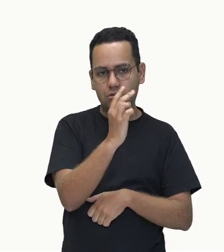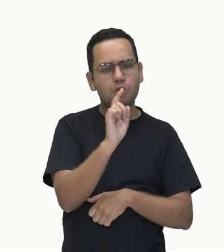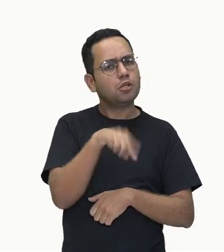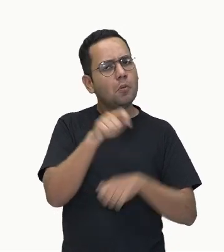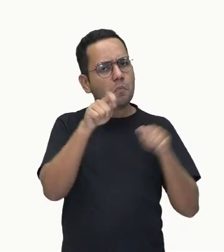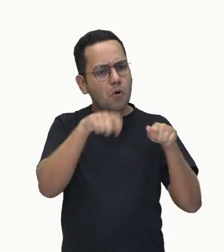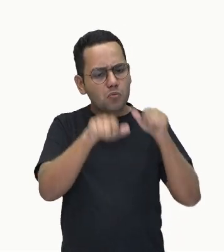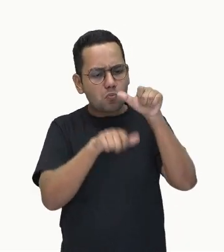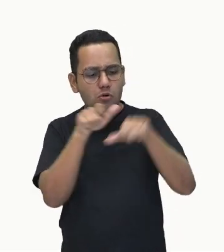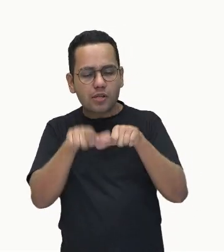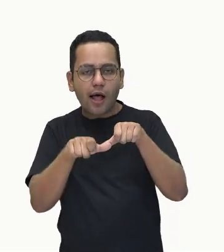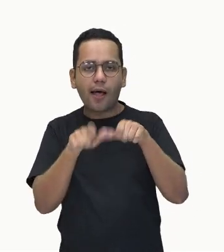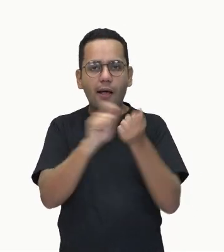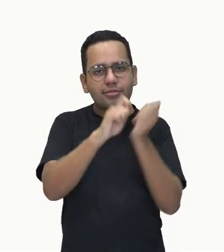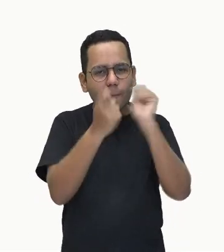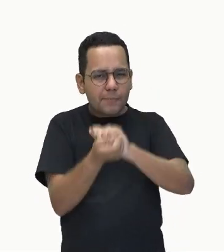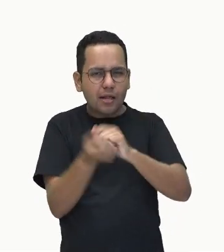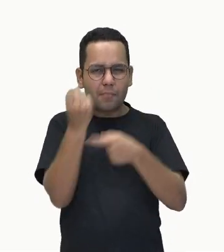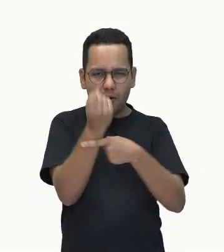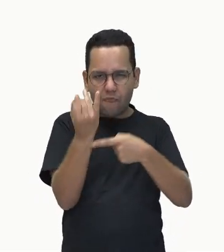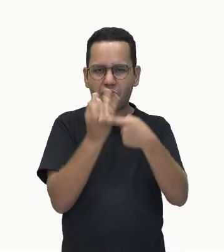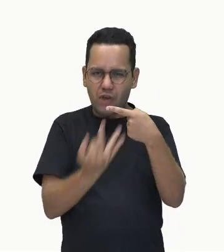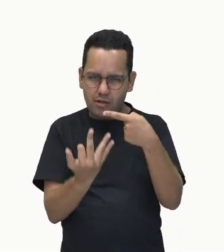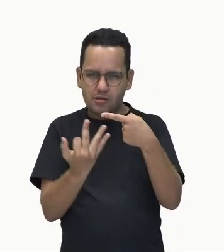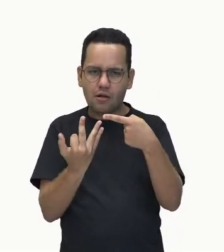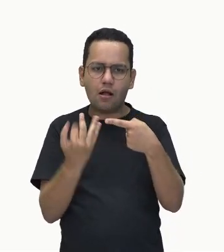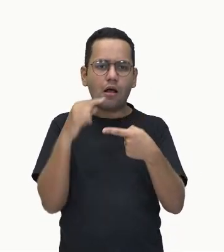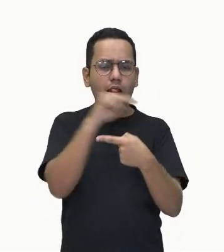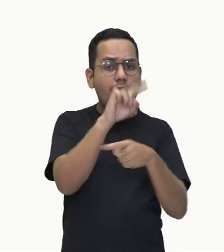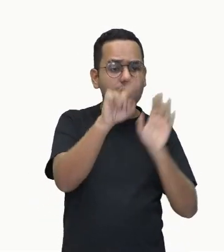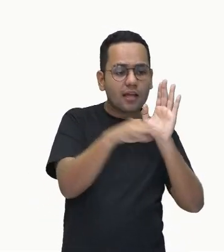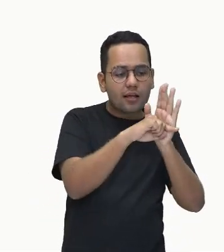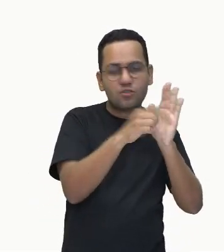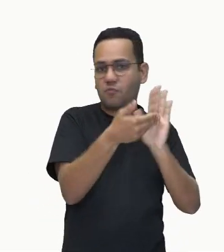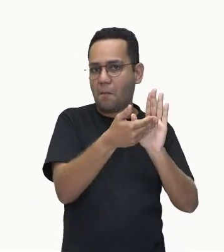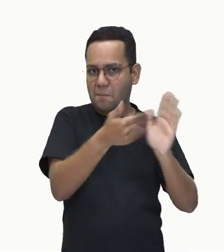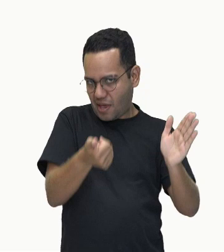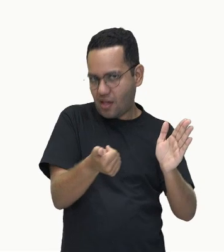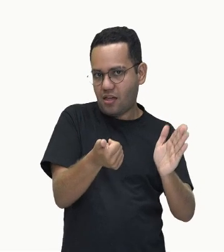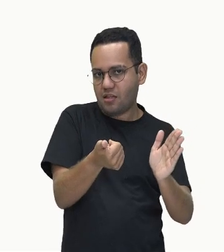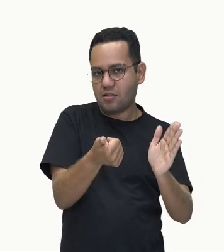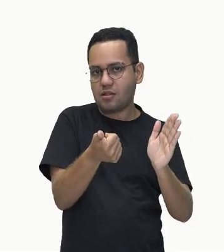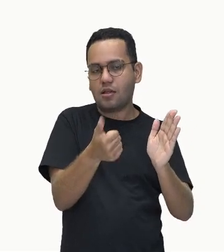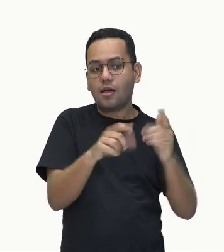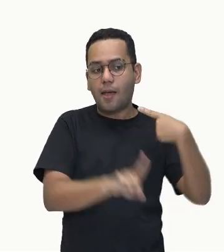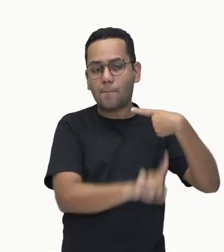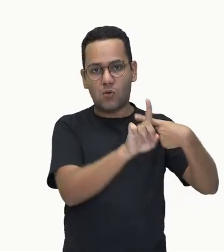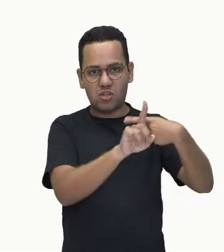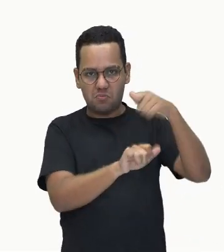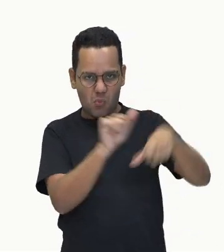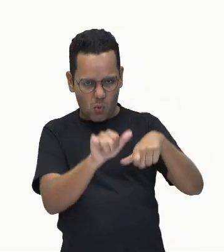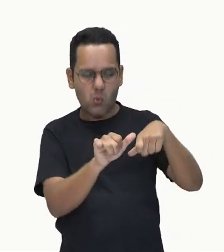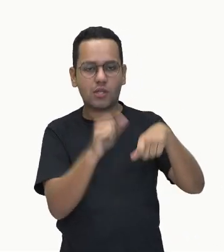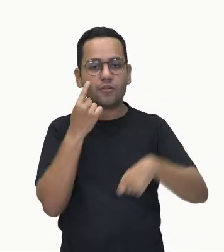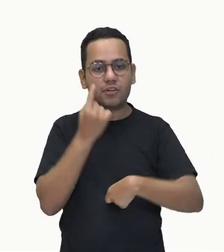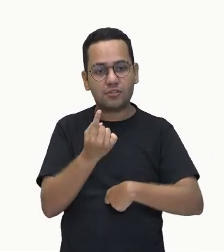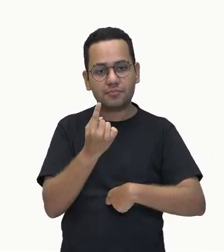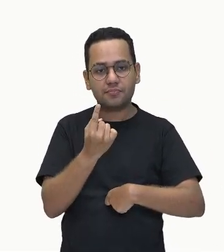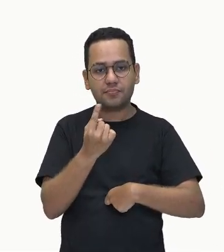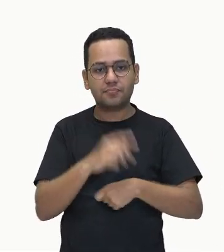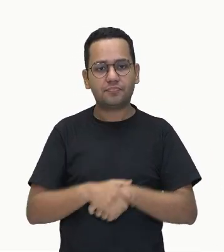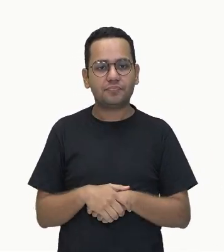fração esse expoente negativo desaparece tá E aqui no lugar eu tenho expoente positivo agora